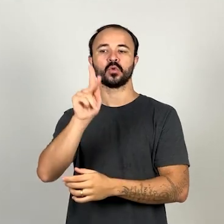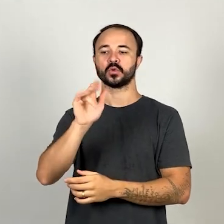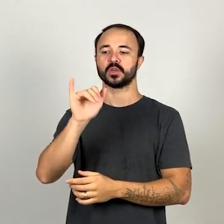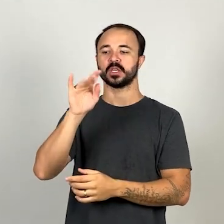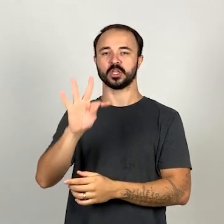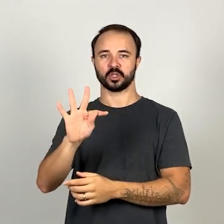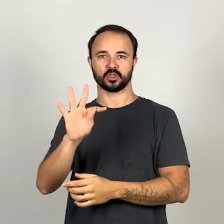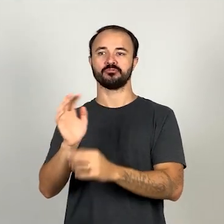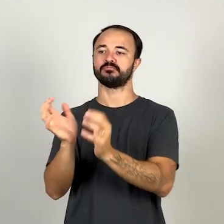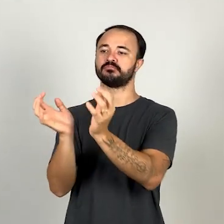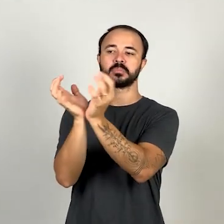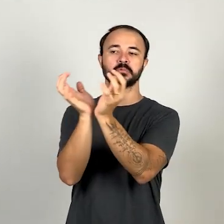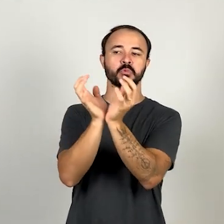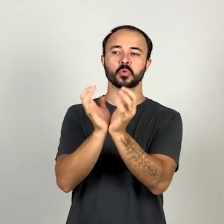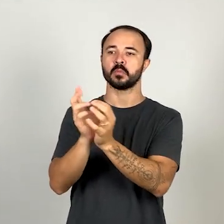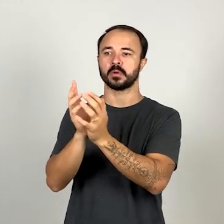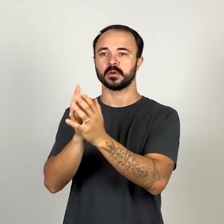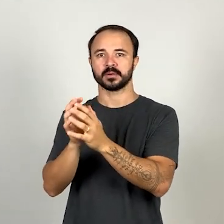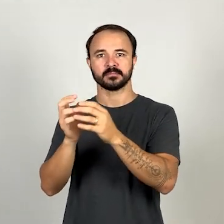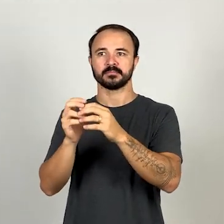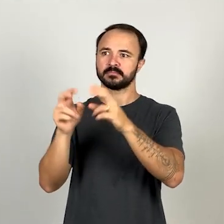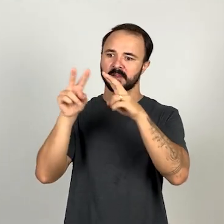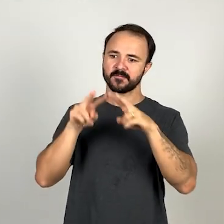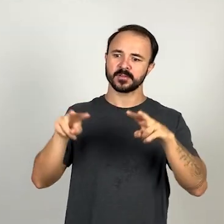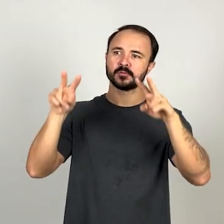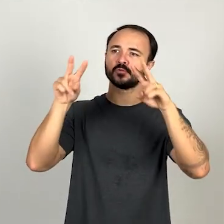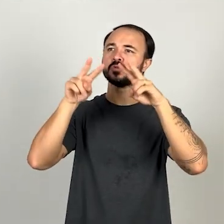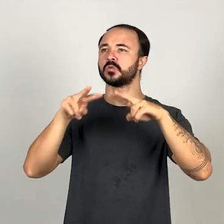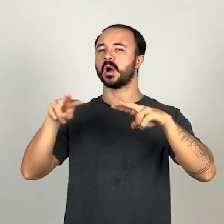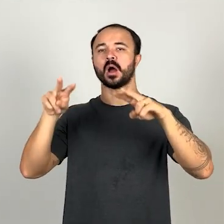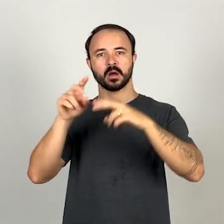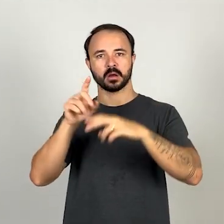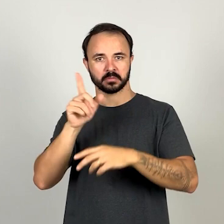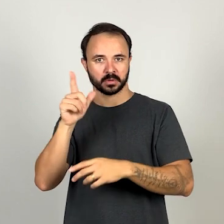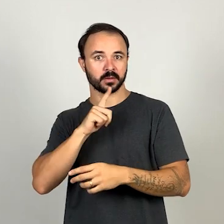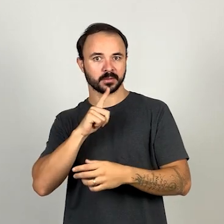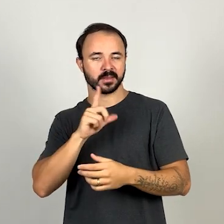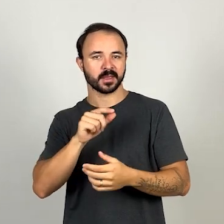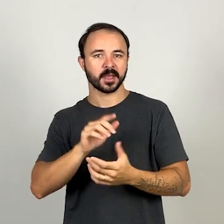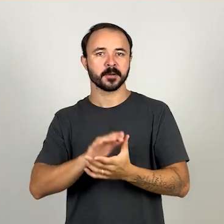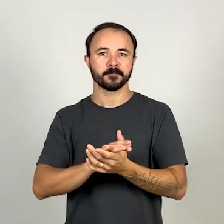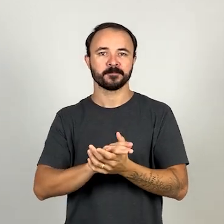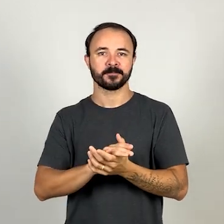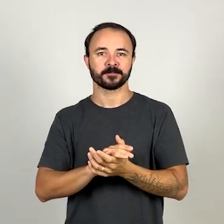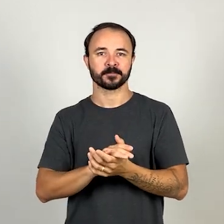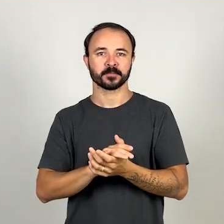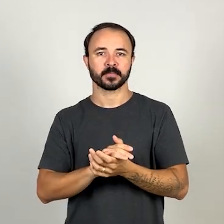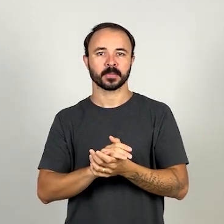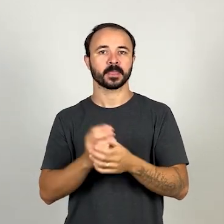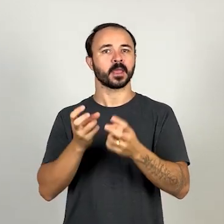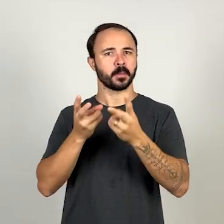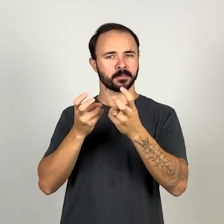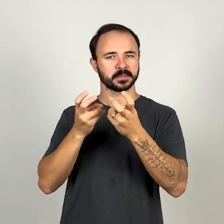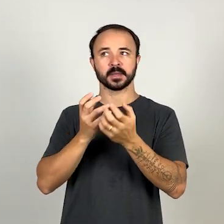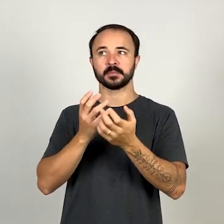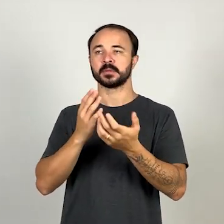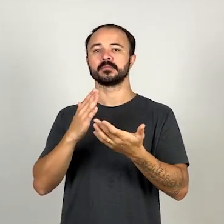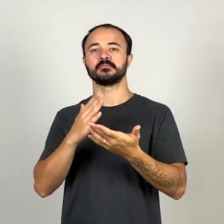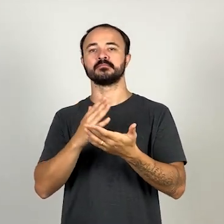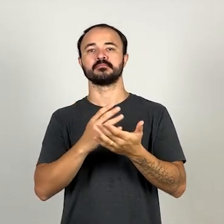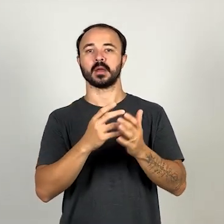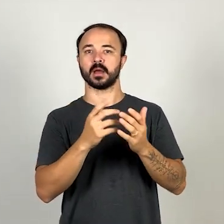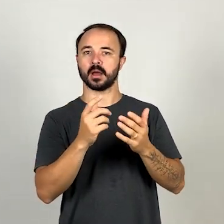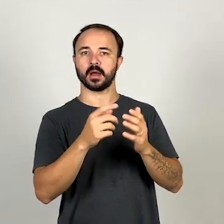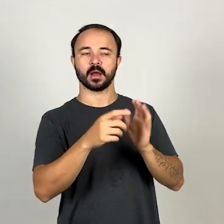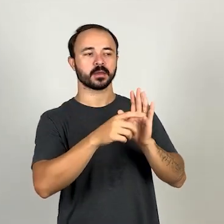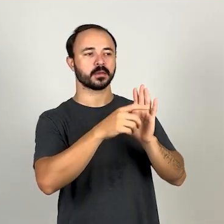envolvendo a composição de circuitos bem visuais. Aqui do meu lado direito nós temos os componentes do circuito